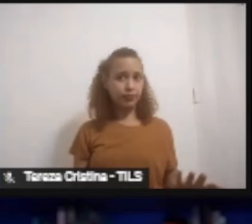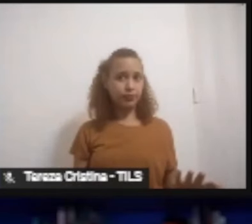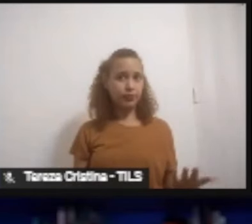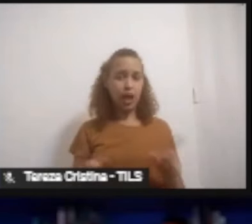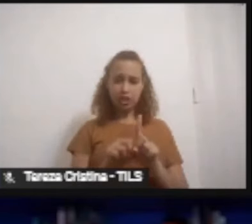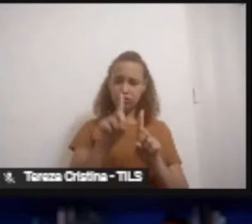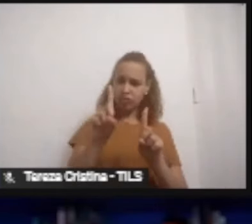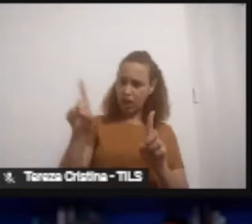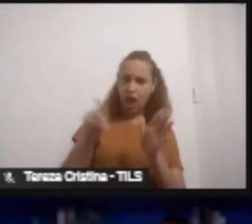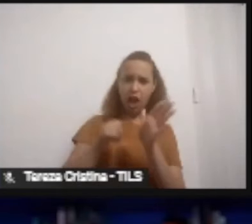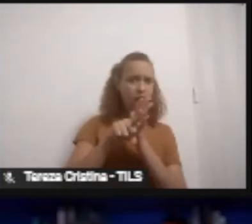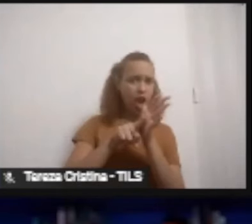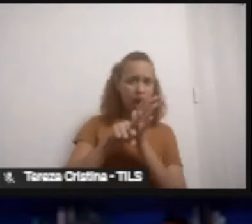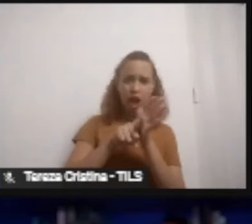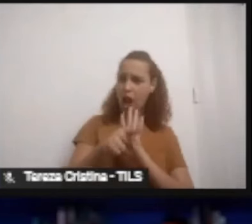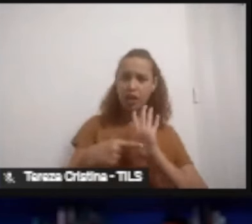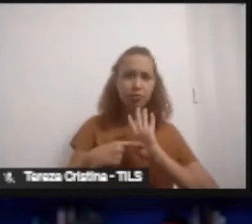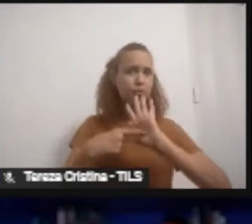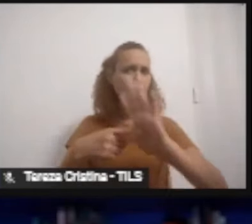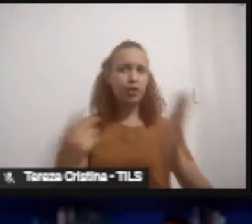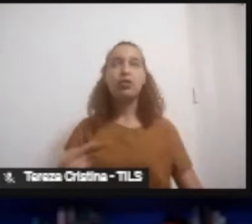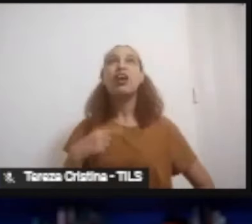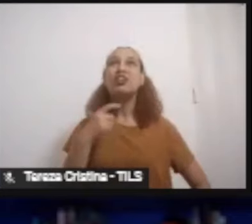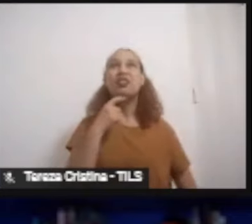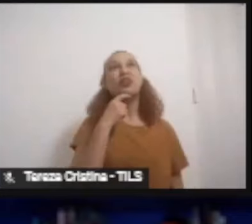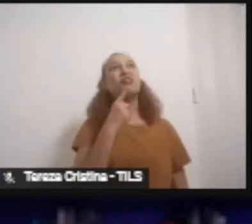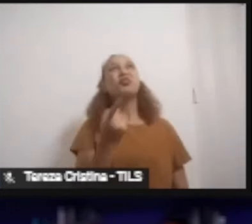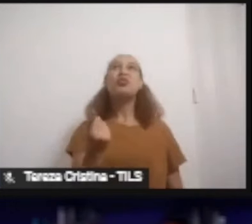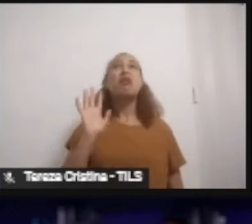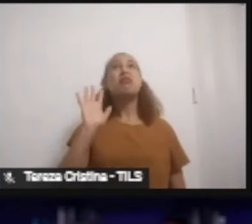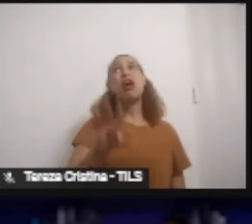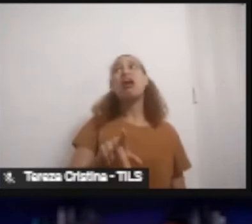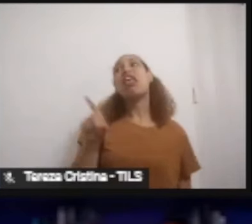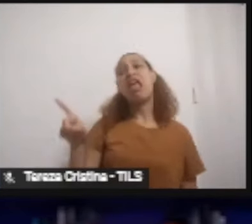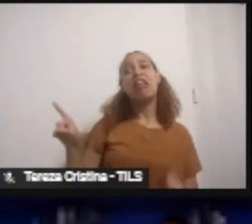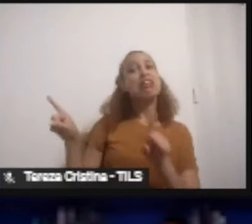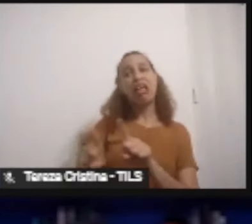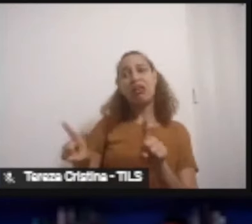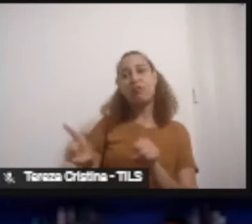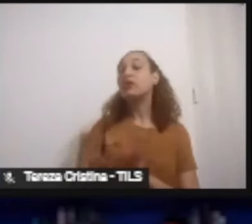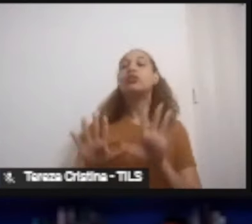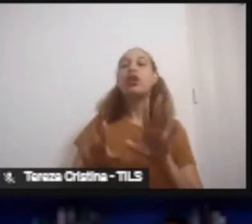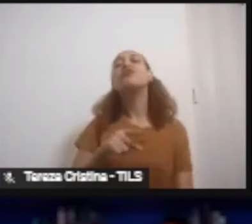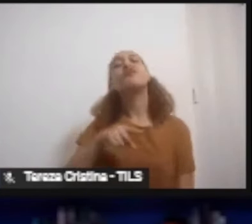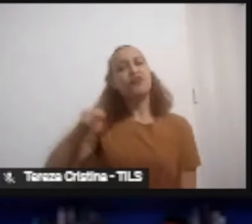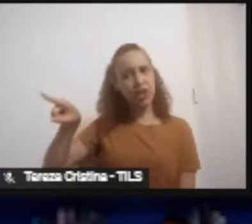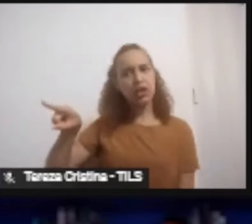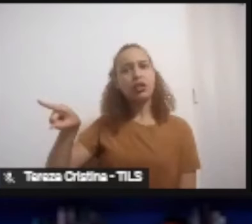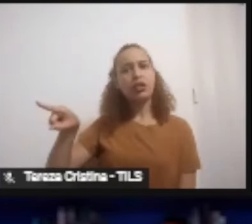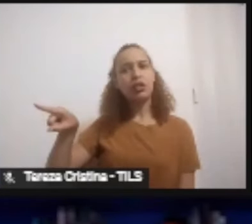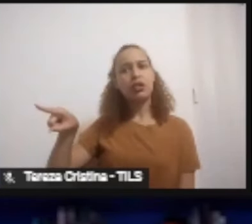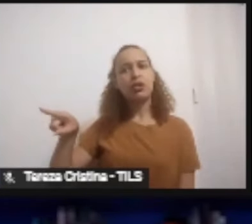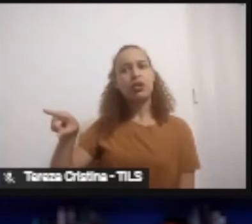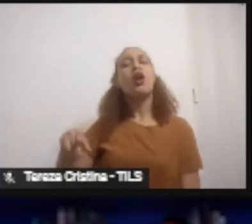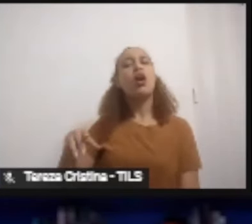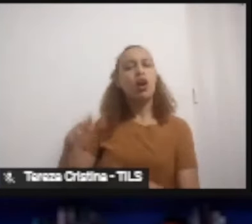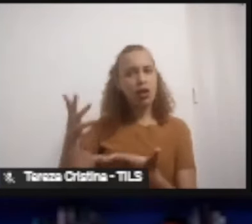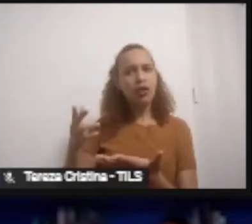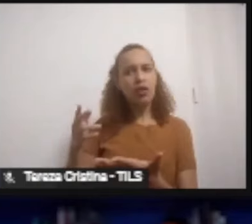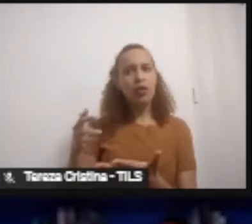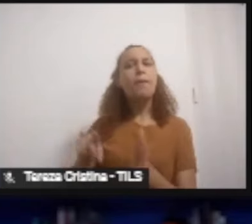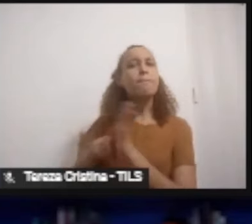gente está na dúvida, a gente não pode... Ah, mas olha, o fulano também, Carol. Não, vai lá e vê um estudo que pegou lá milhares de